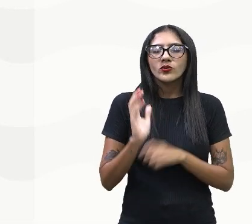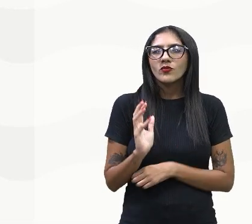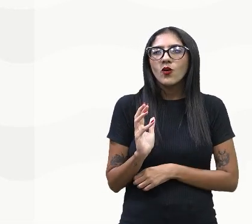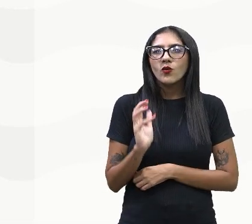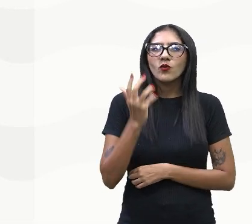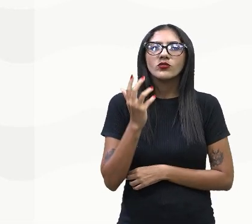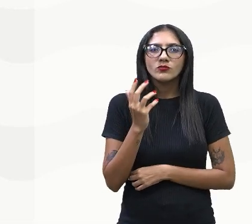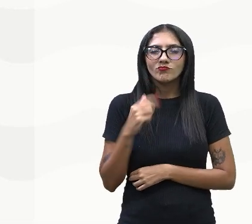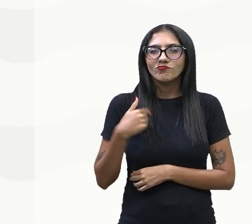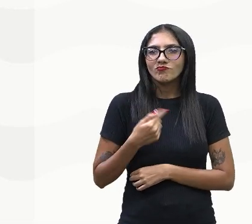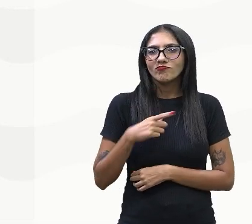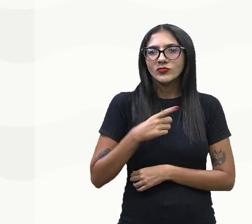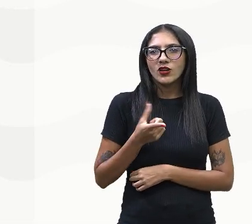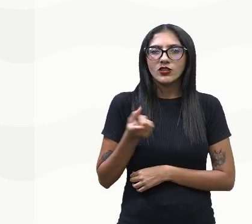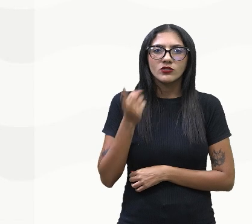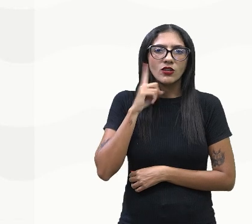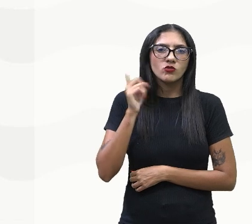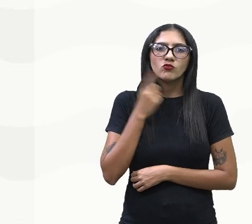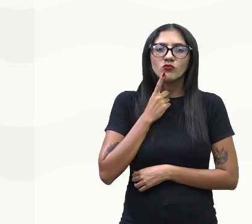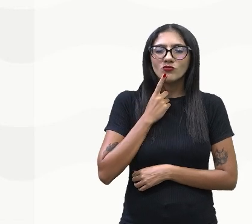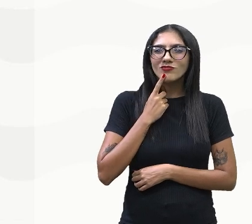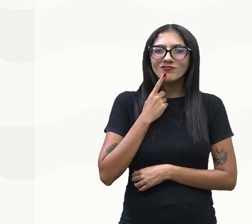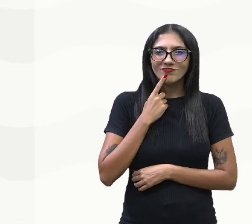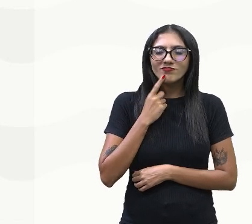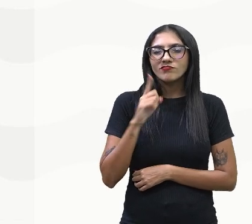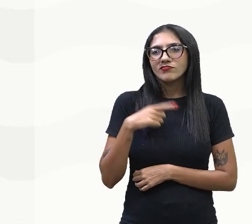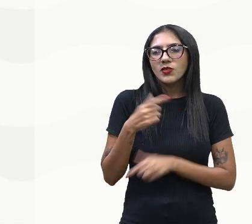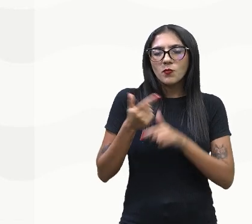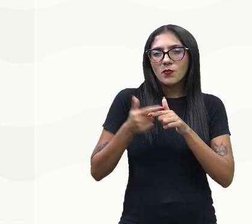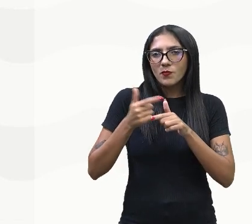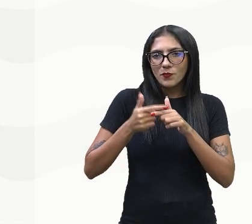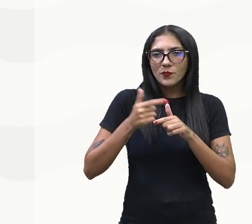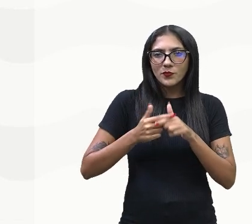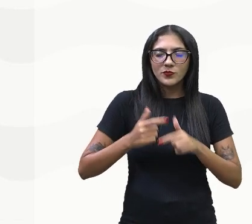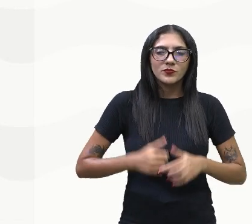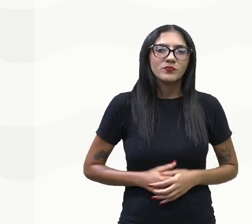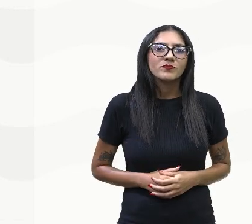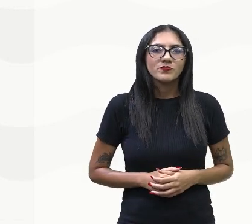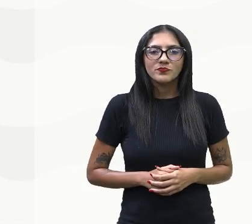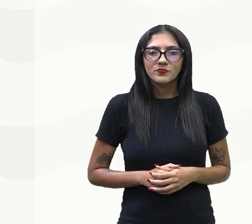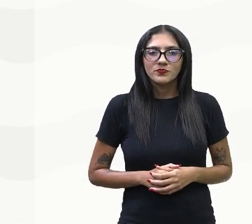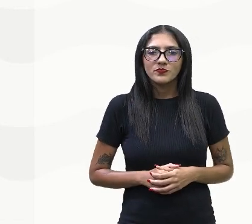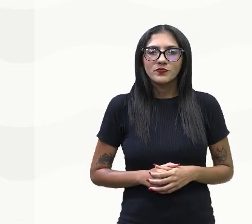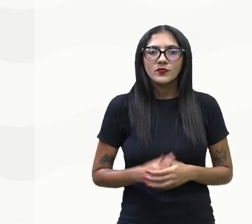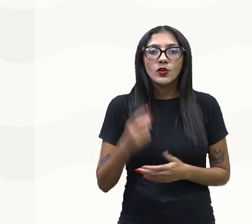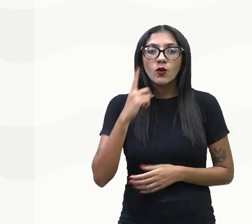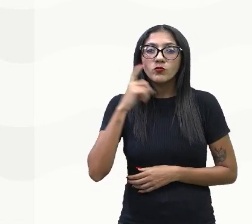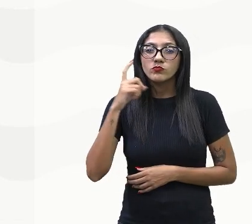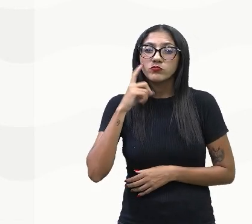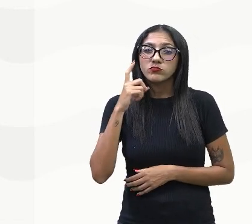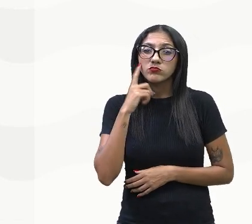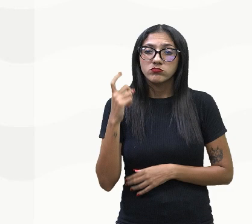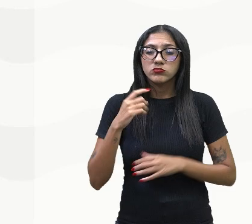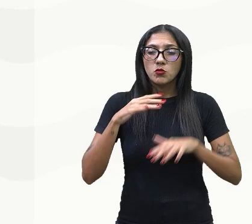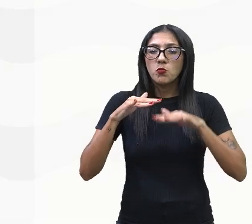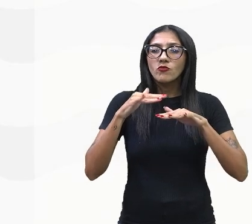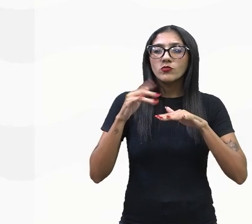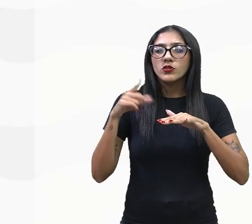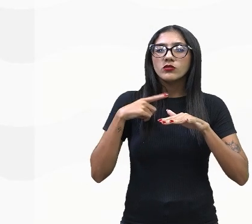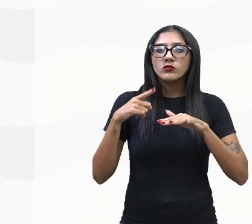Vai nos levar à surdez. É um problema seríssimo, né? As ondas eletromagnéticas